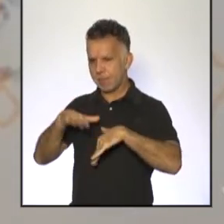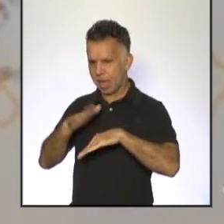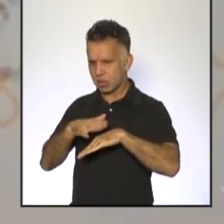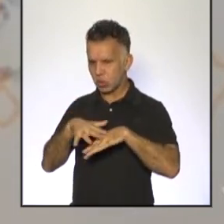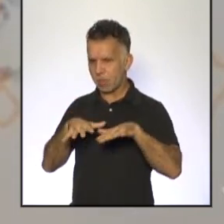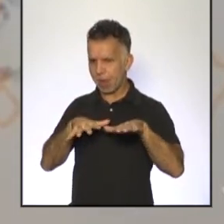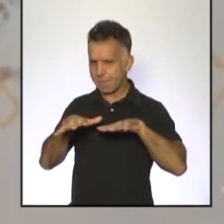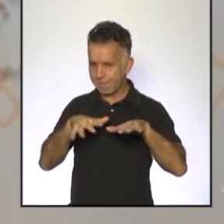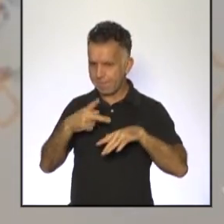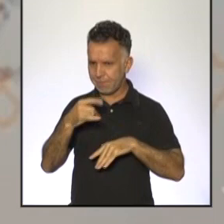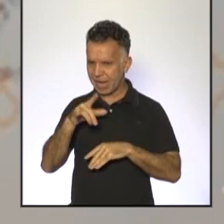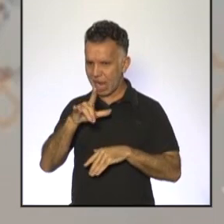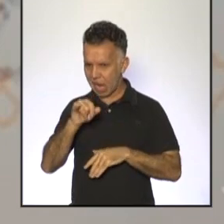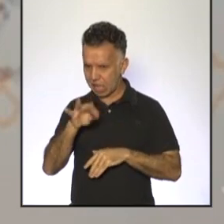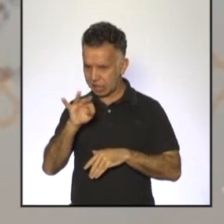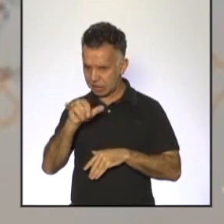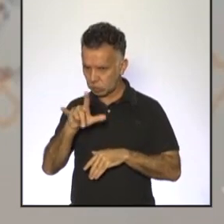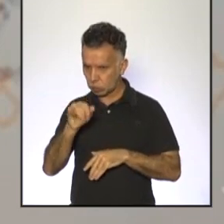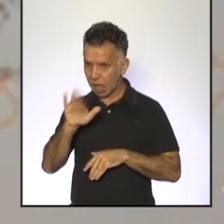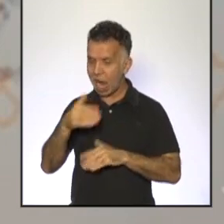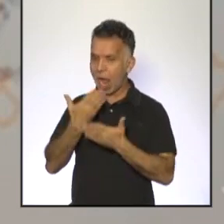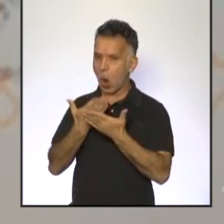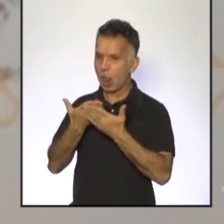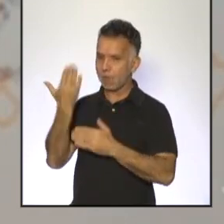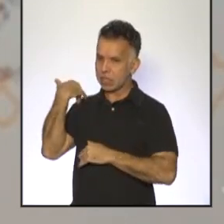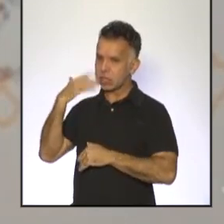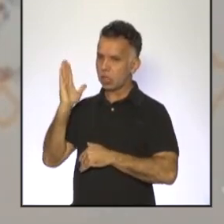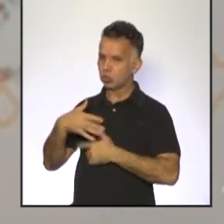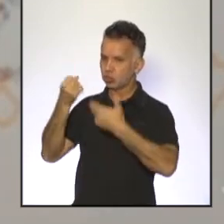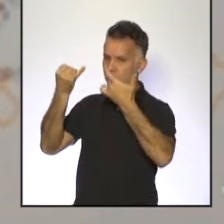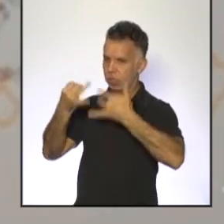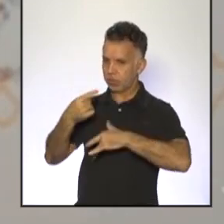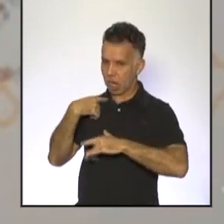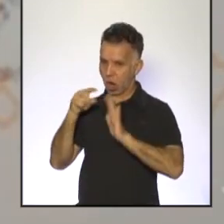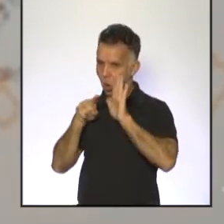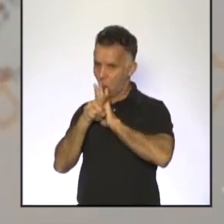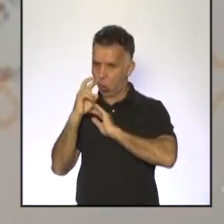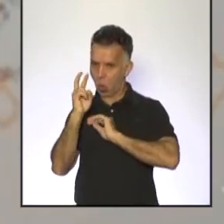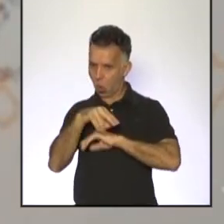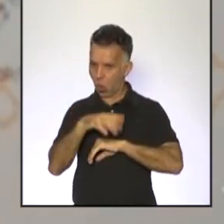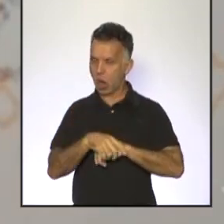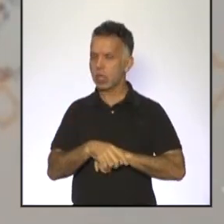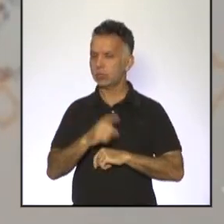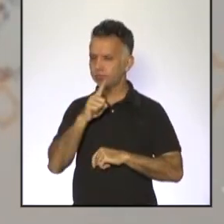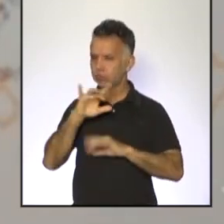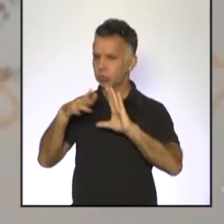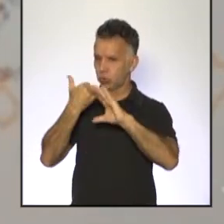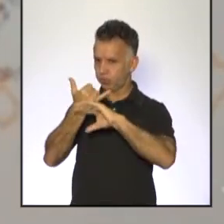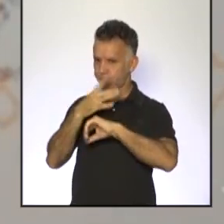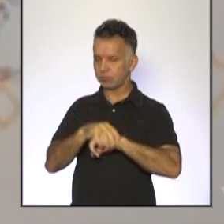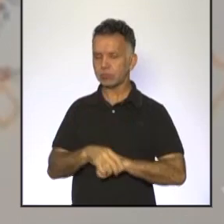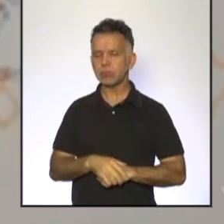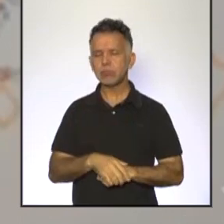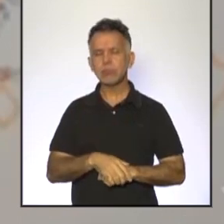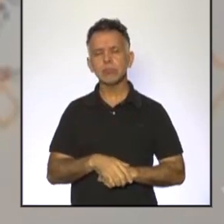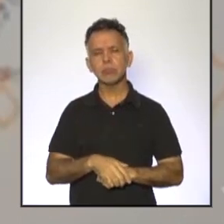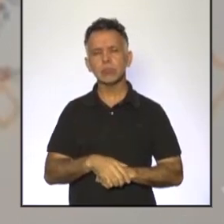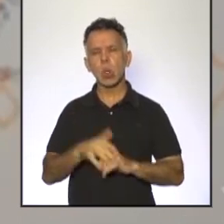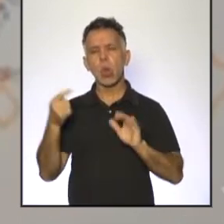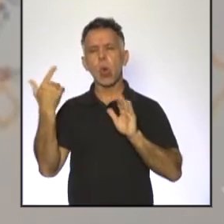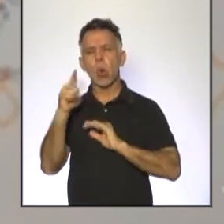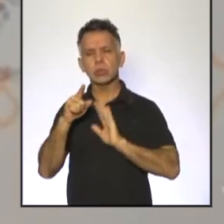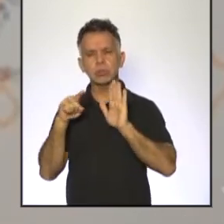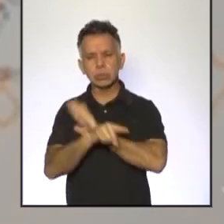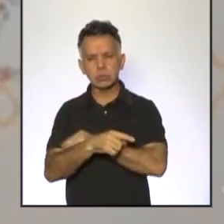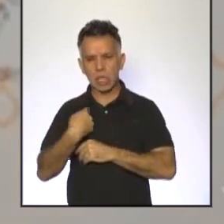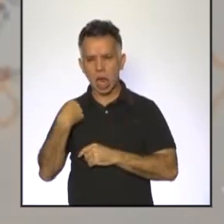sobre placa tectônica e deriva continental. Giovana Kahn, e furacão já aconteceu no Brasil? Já. Furacão Catarina aconteceu no